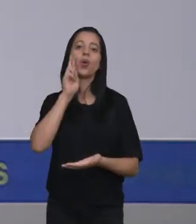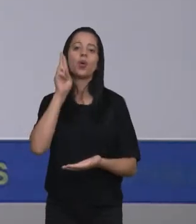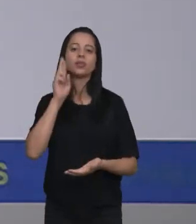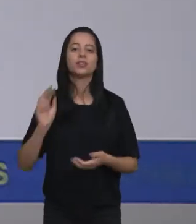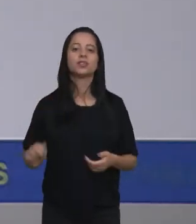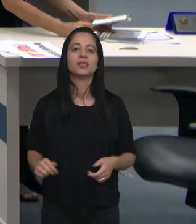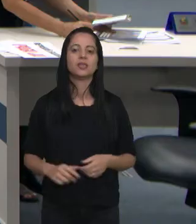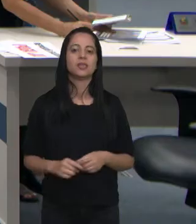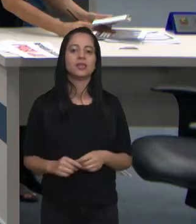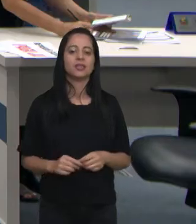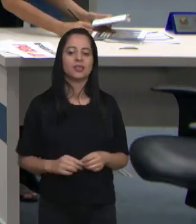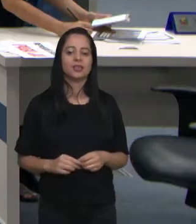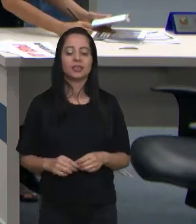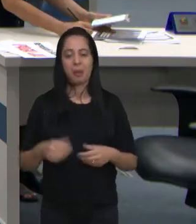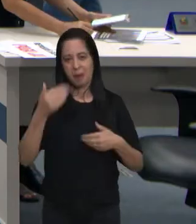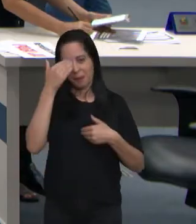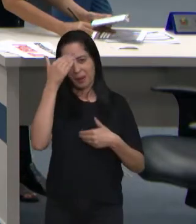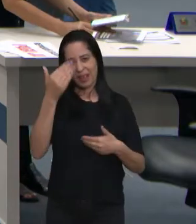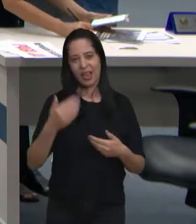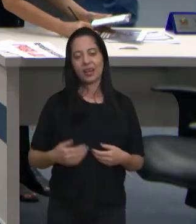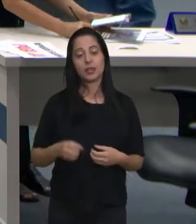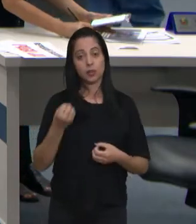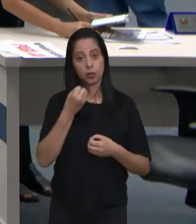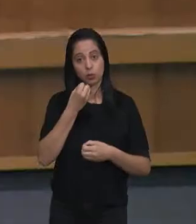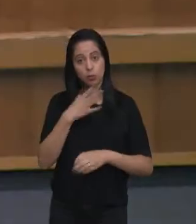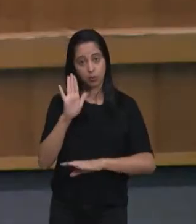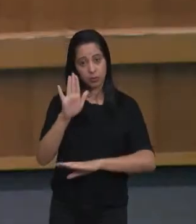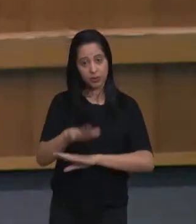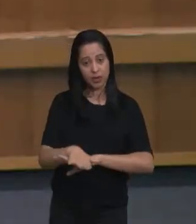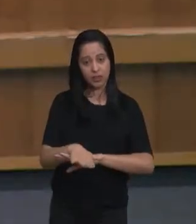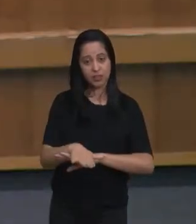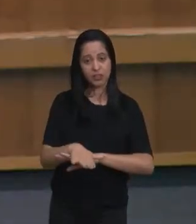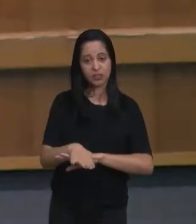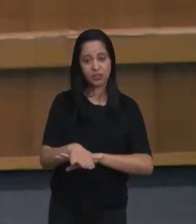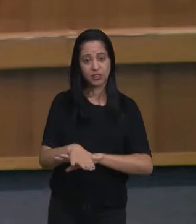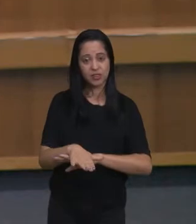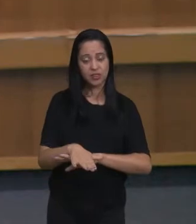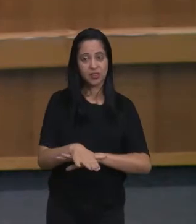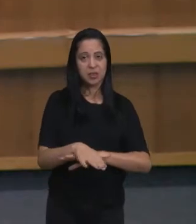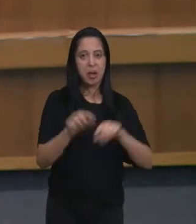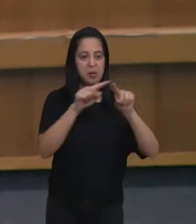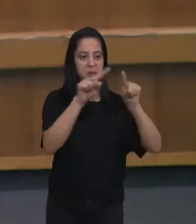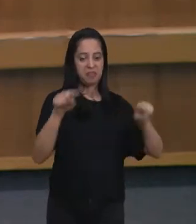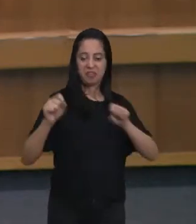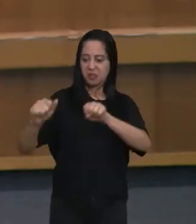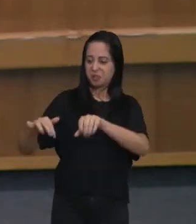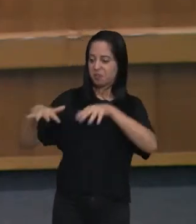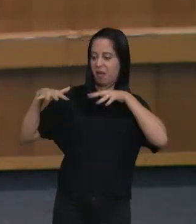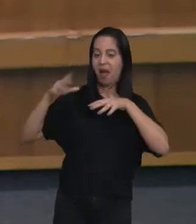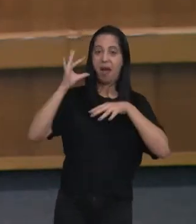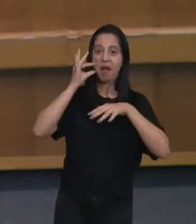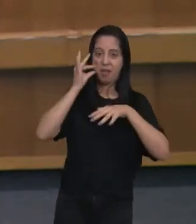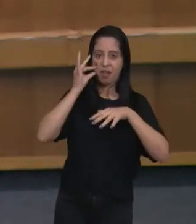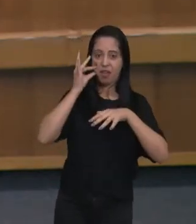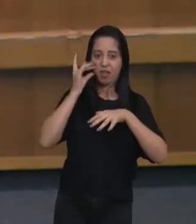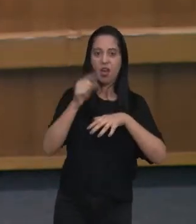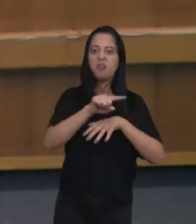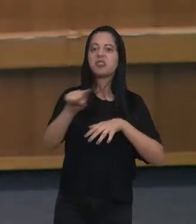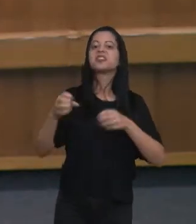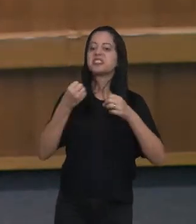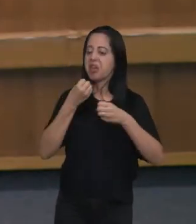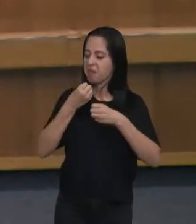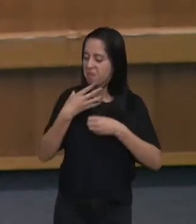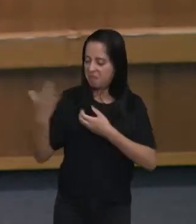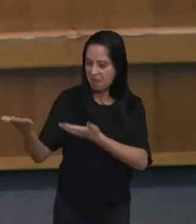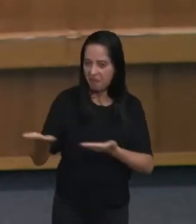Santiago. Obrigado, presidente. Boa tarde a todos. Boa tarde aos servidores aqui presentes. Vocês são sempre muito